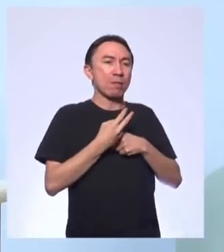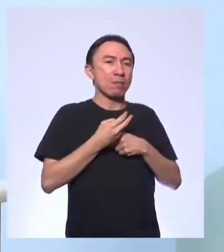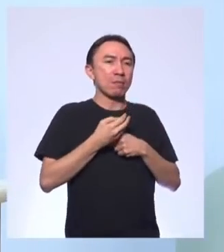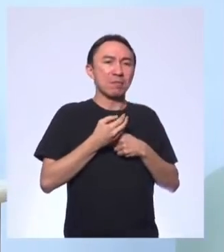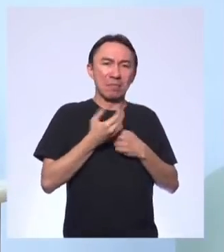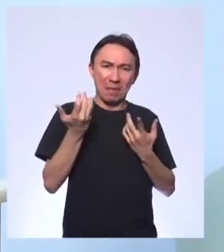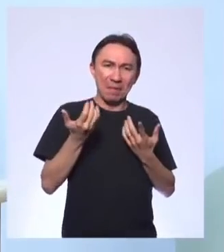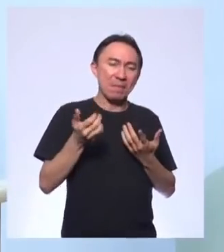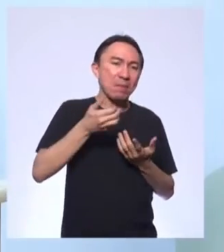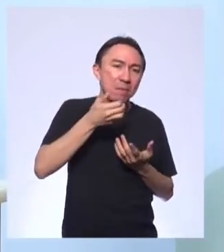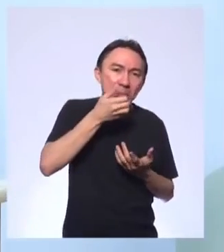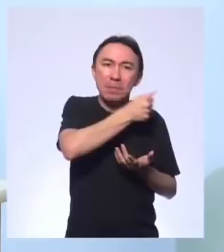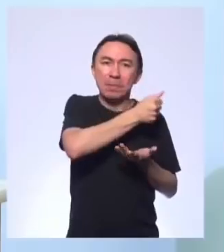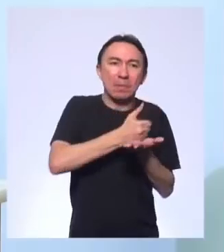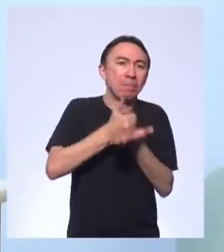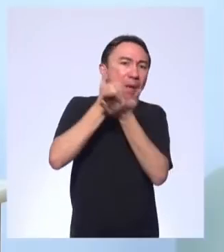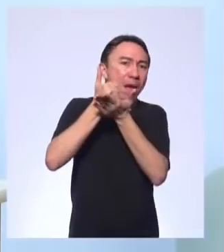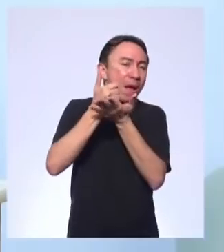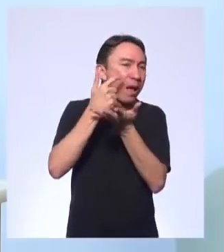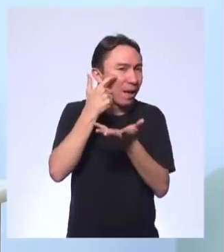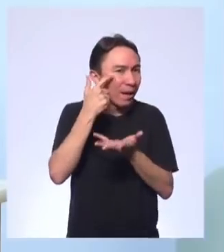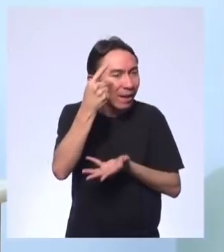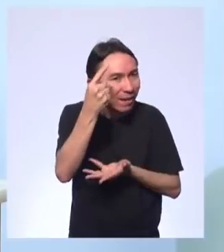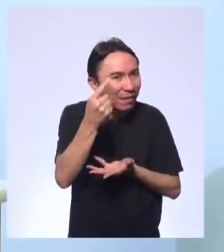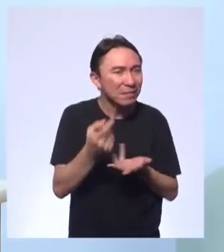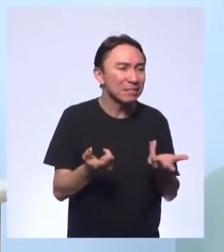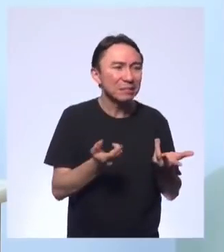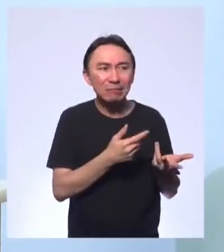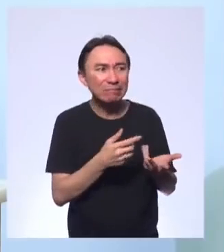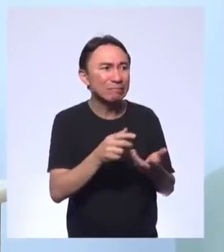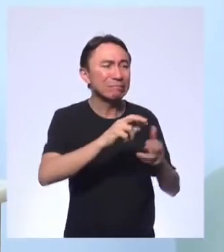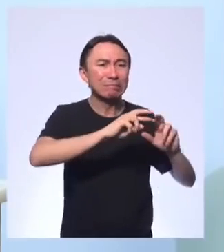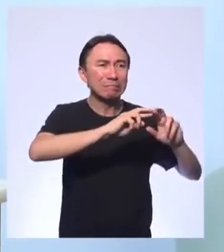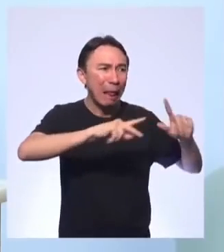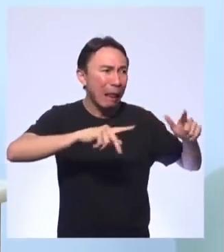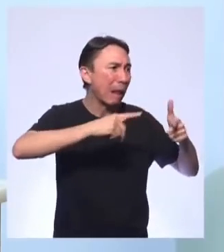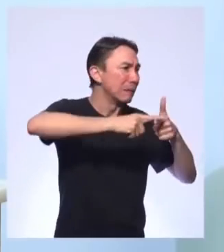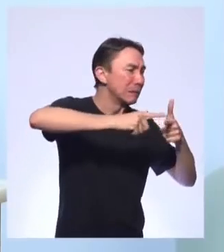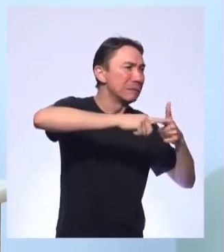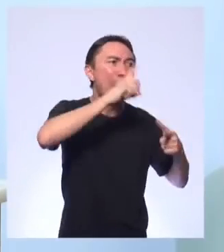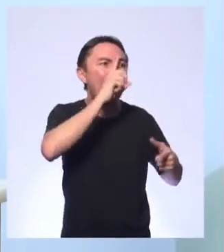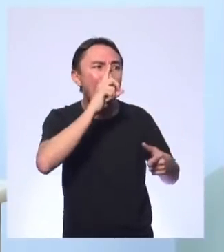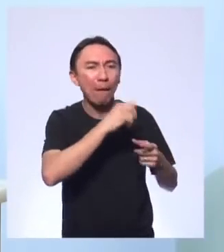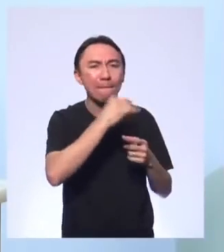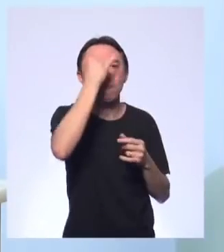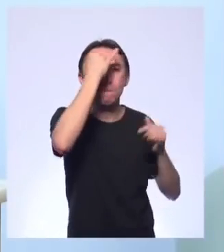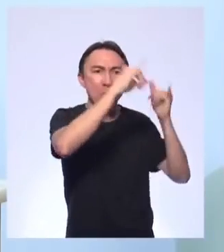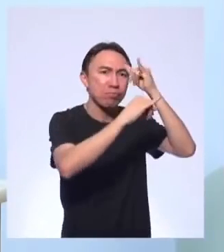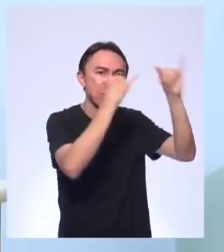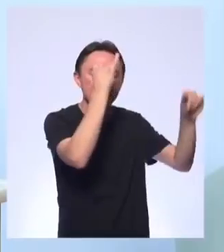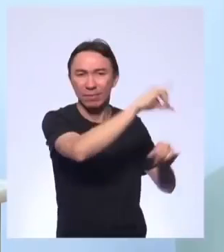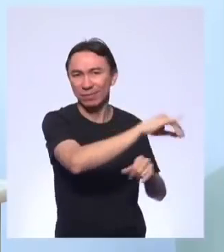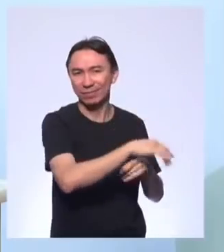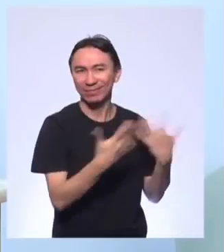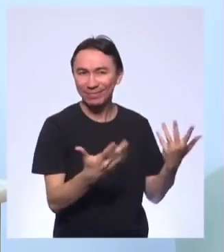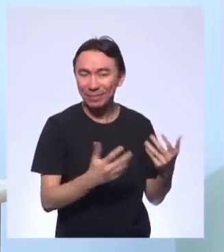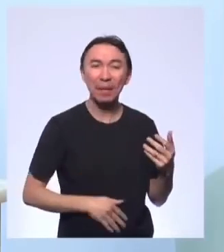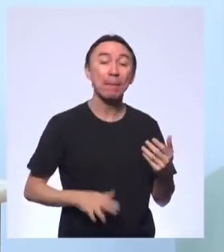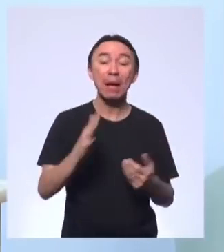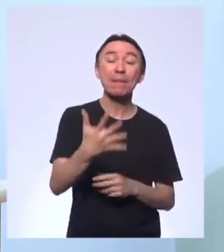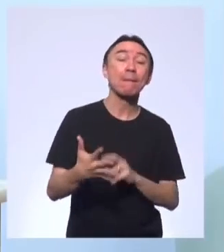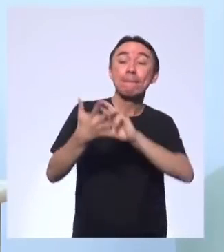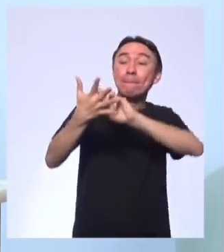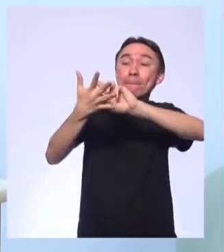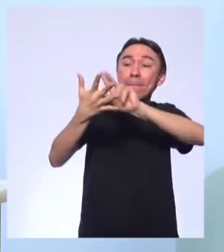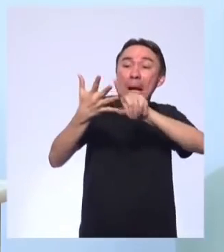amparo ali, que a gente não se envolva em determinadas situações de risco. Tá? E os fatores de risco vão fazer com